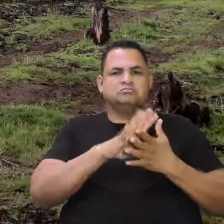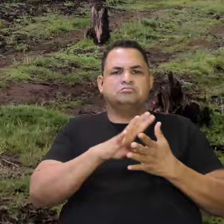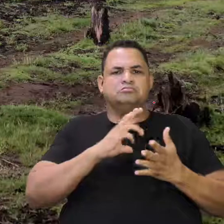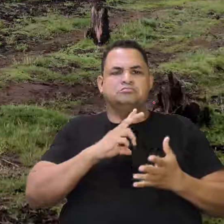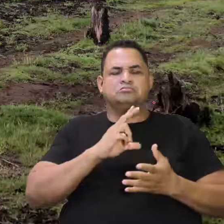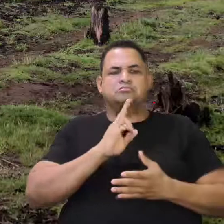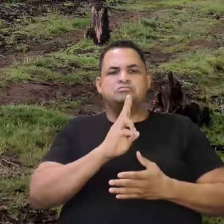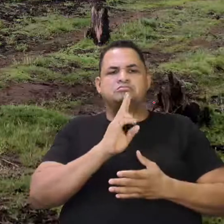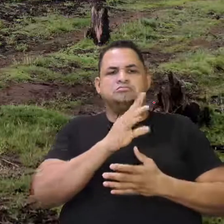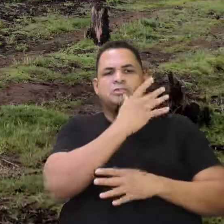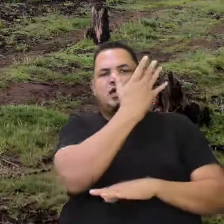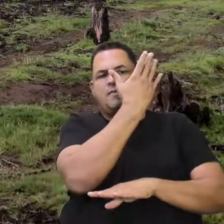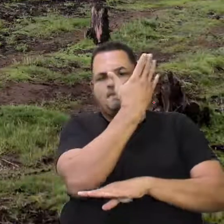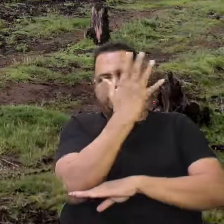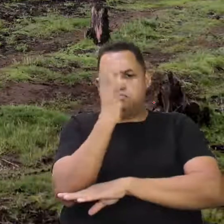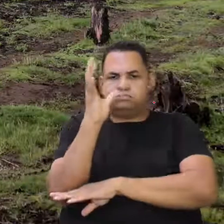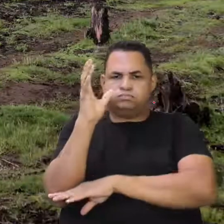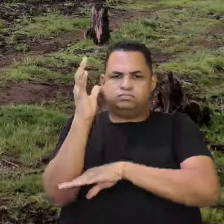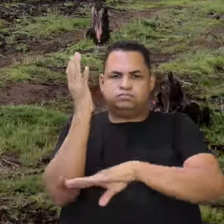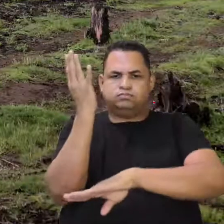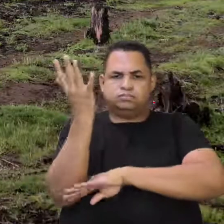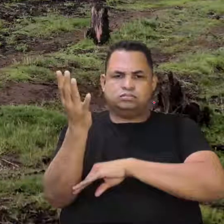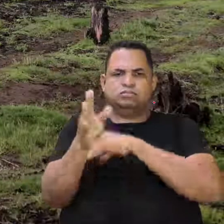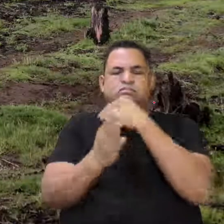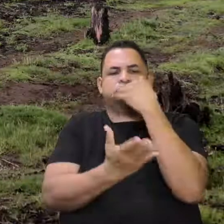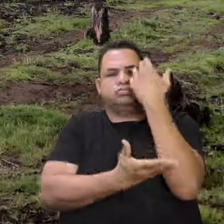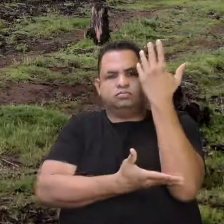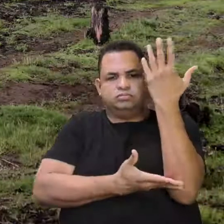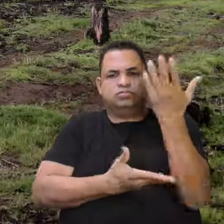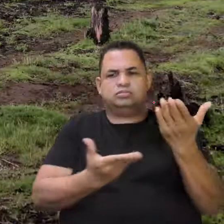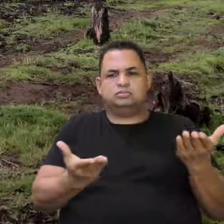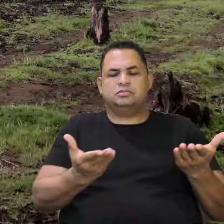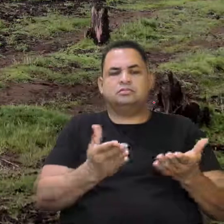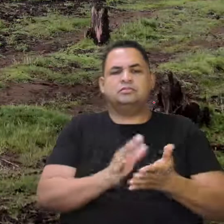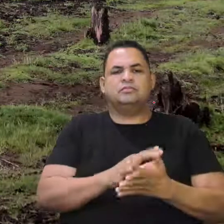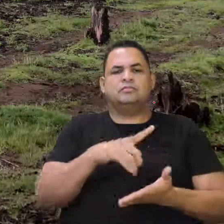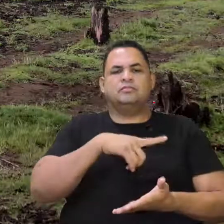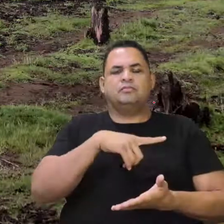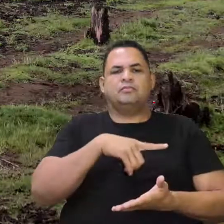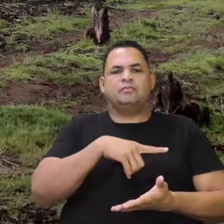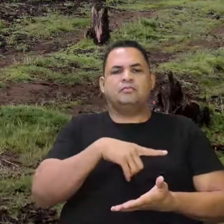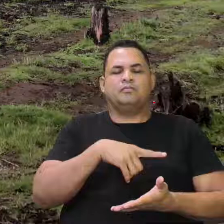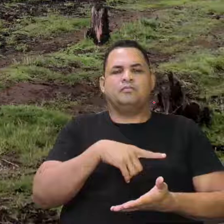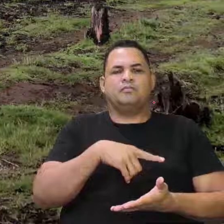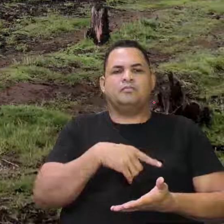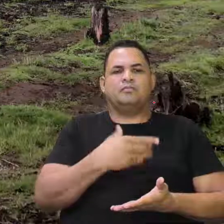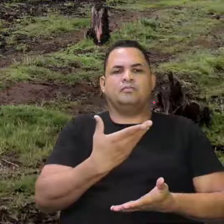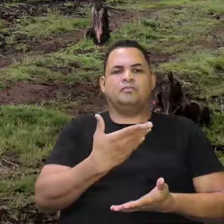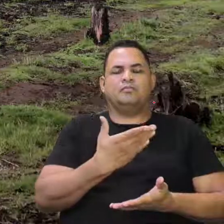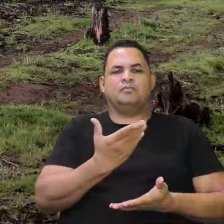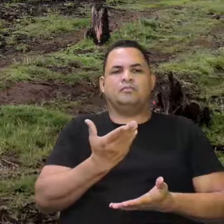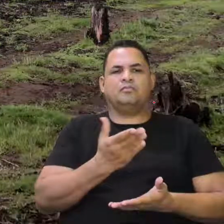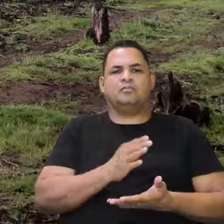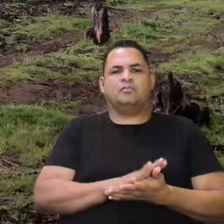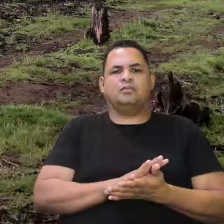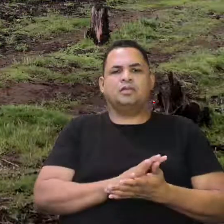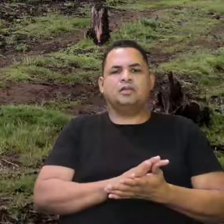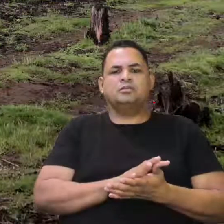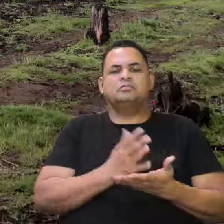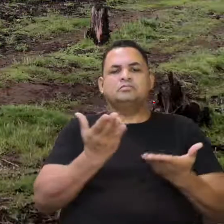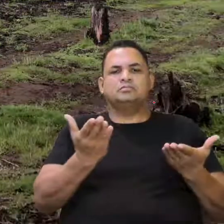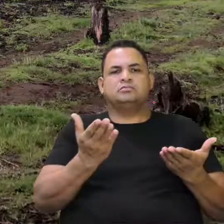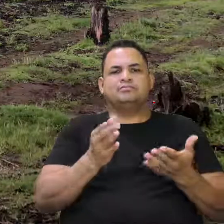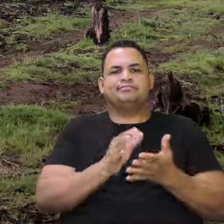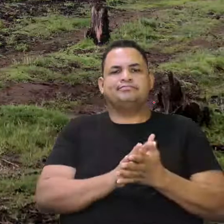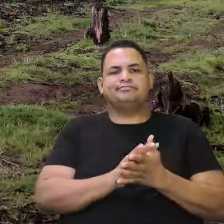esse processo de desmatamento. E aí, queridos, a questão do